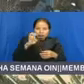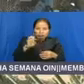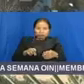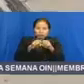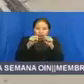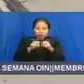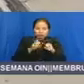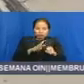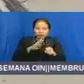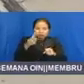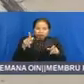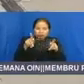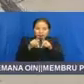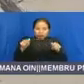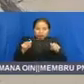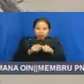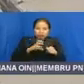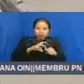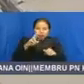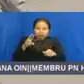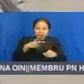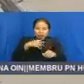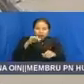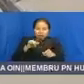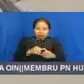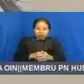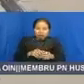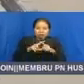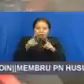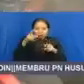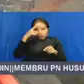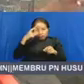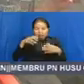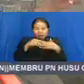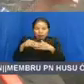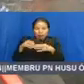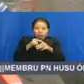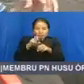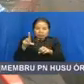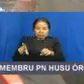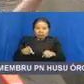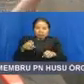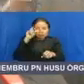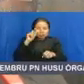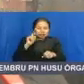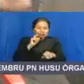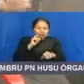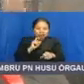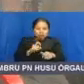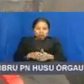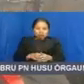suco becora, posto administrativo Cristo Rei Dili. Mas bem, também líder nacional, que é Rala Xanano Guzmão,